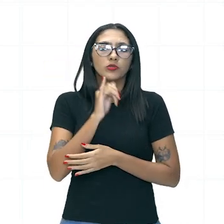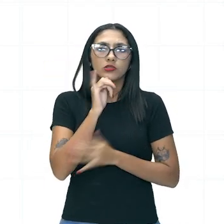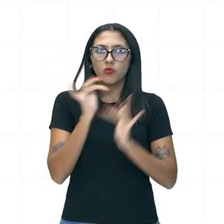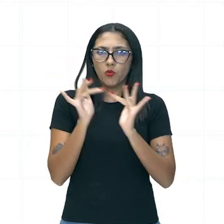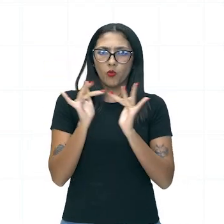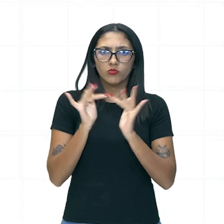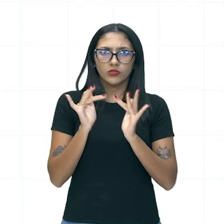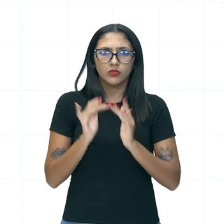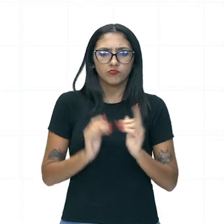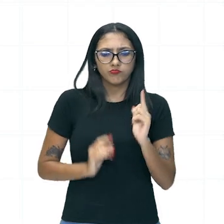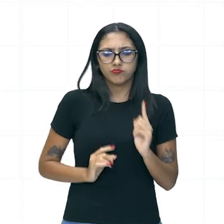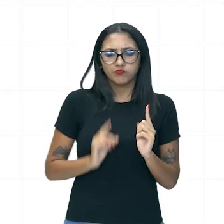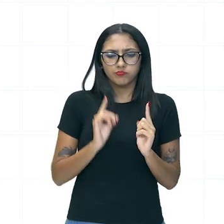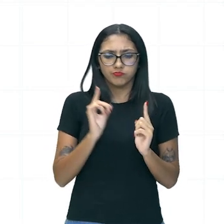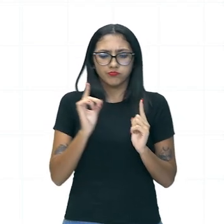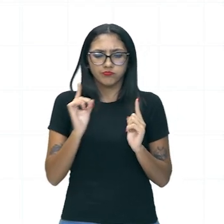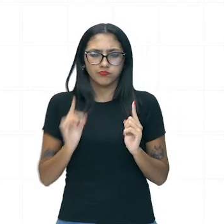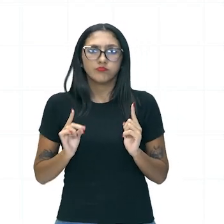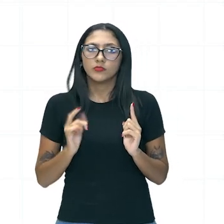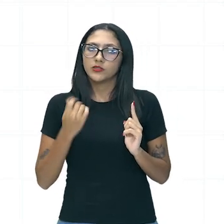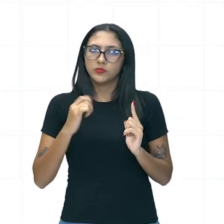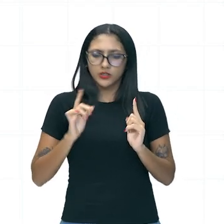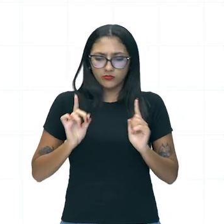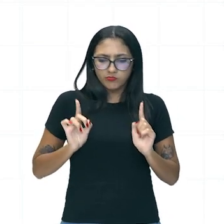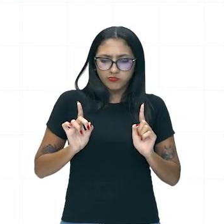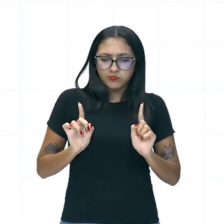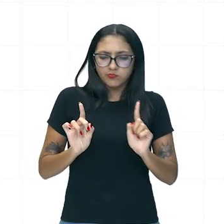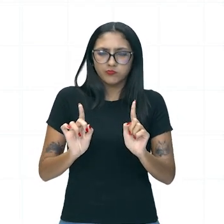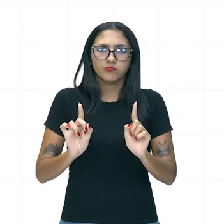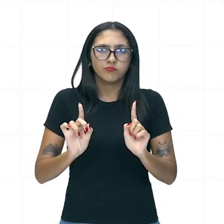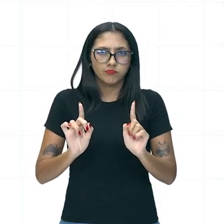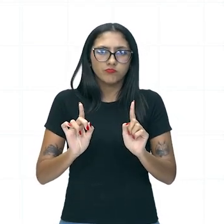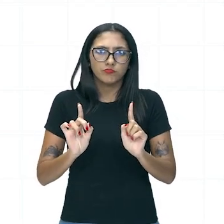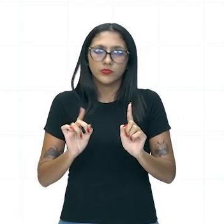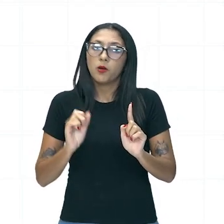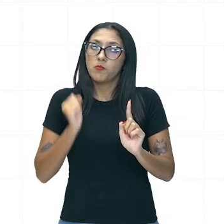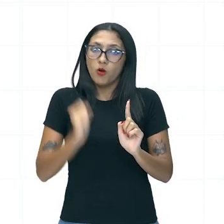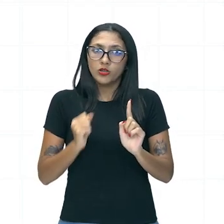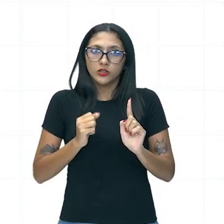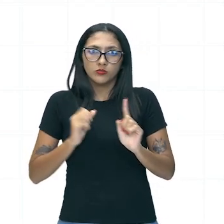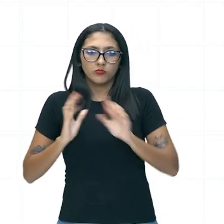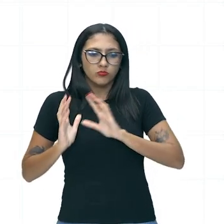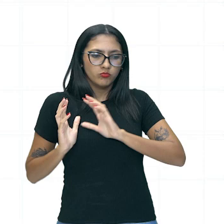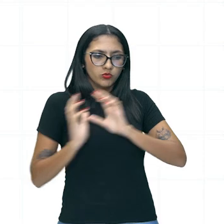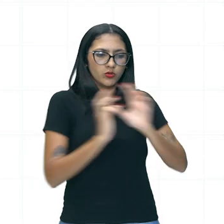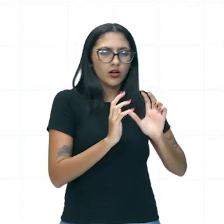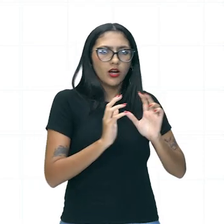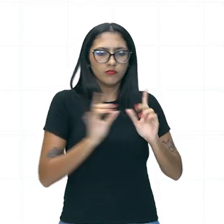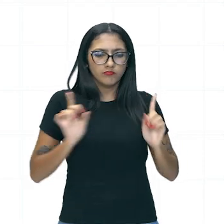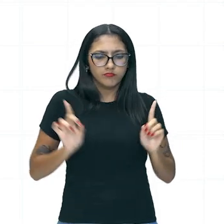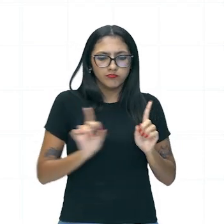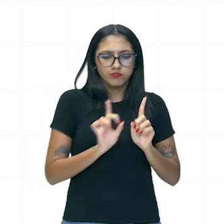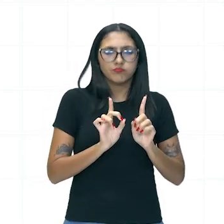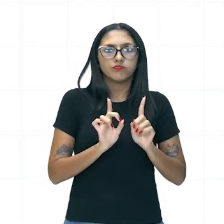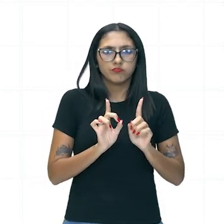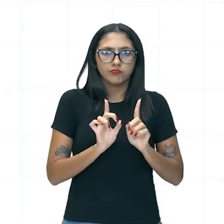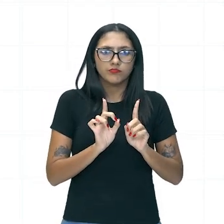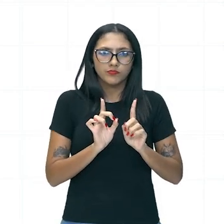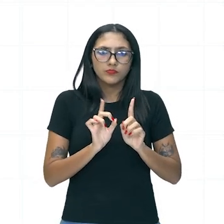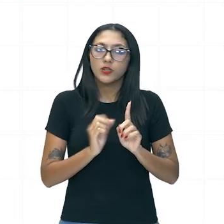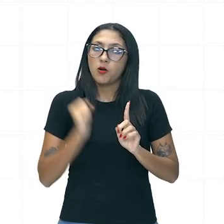o jogador que está na mesma linha da bola ou atrás dela. Então, esse passe ele só pode ser